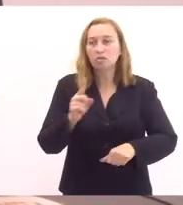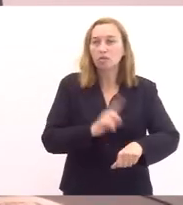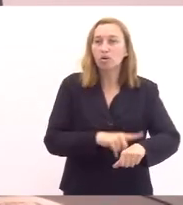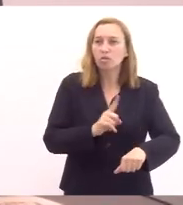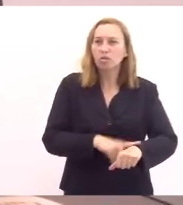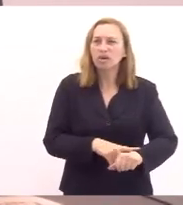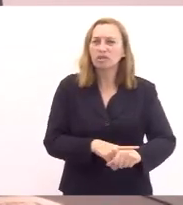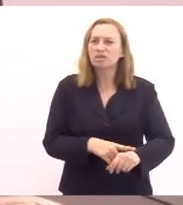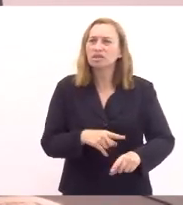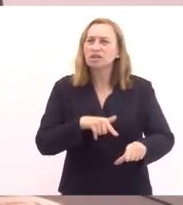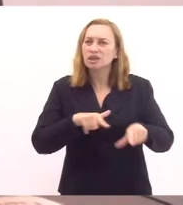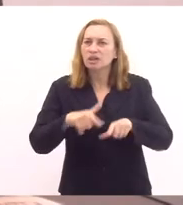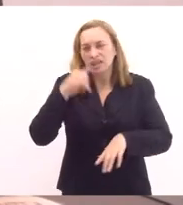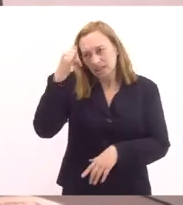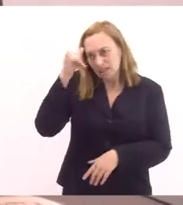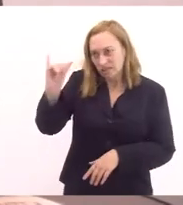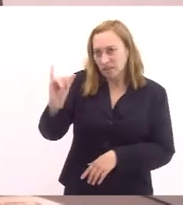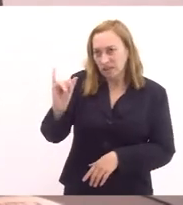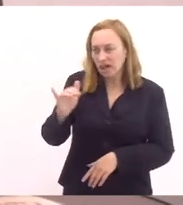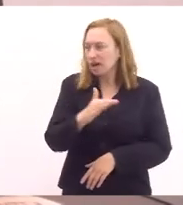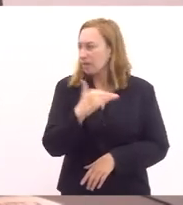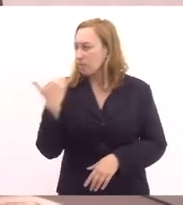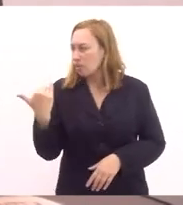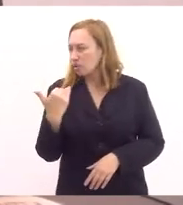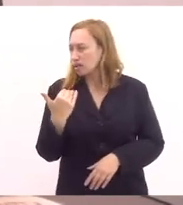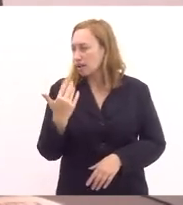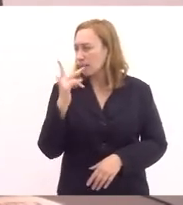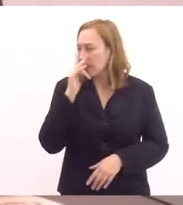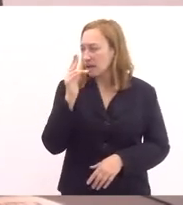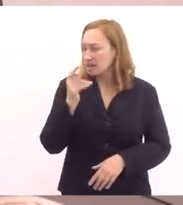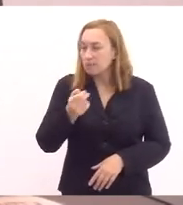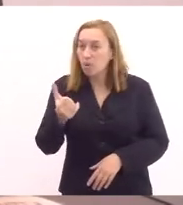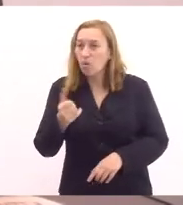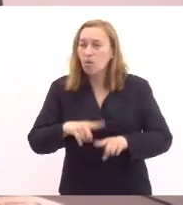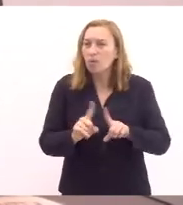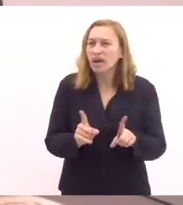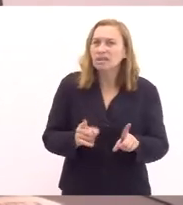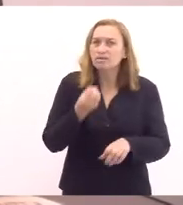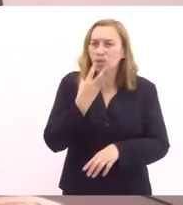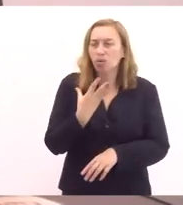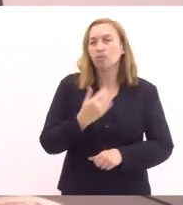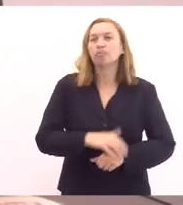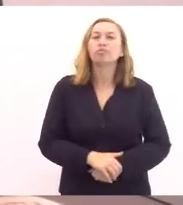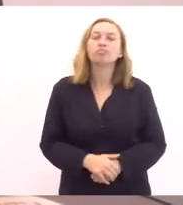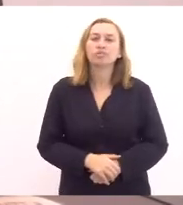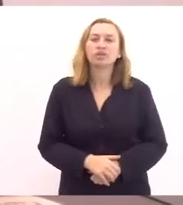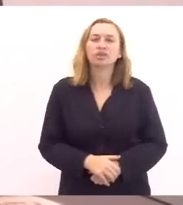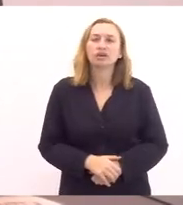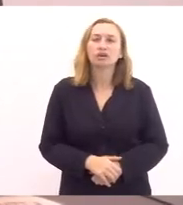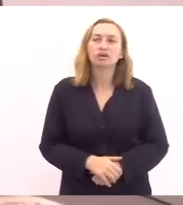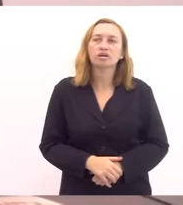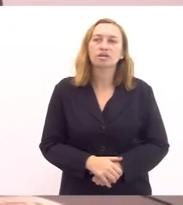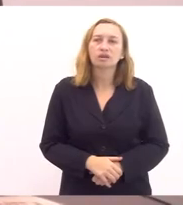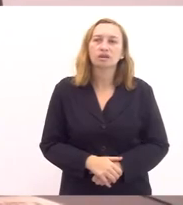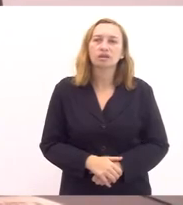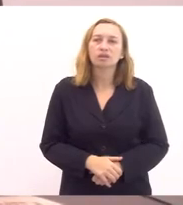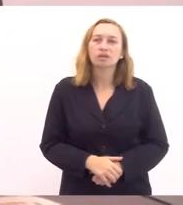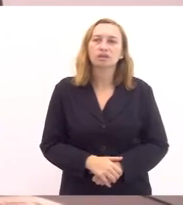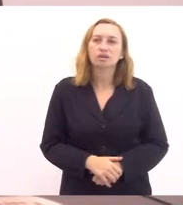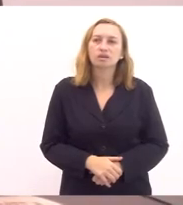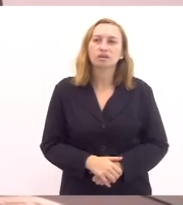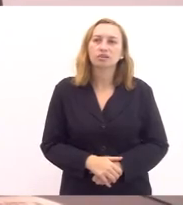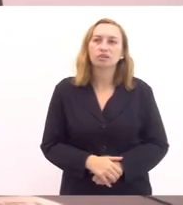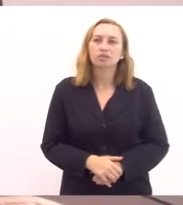essa função de evitar o desfecho morte parece pouco né Parece que bom ela teria